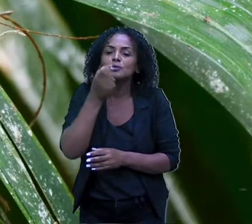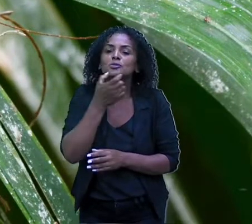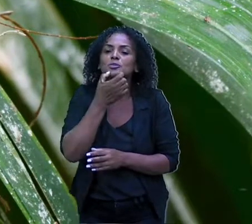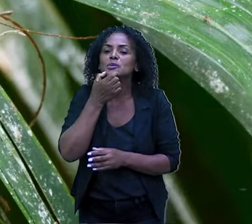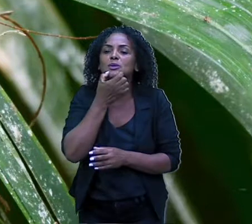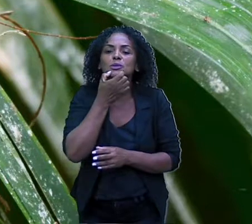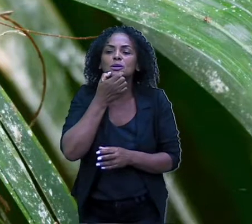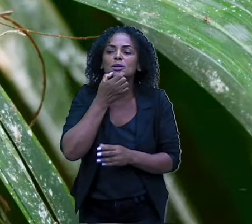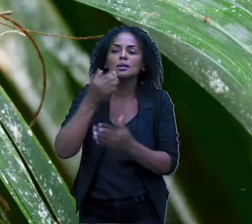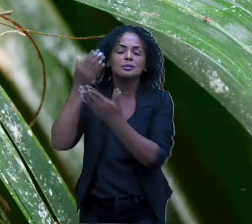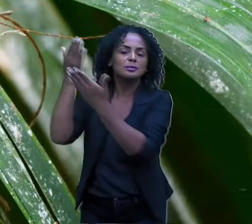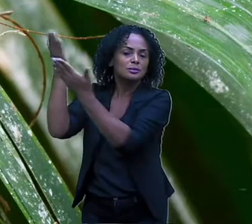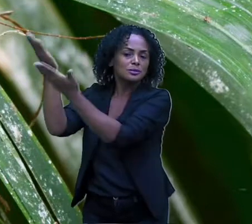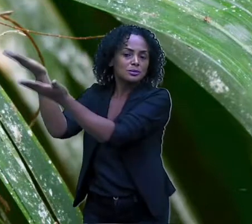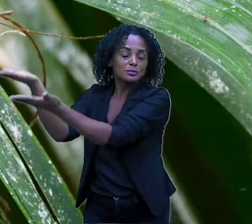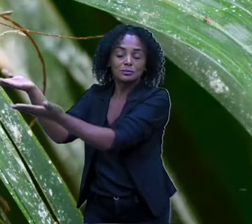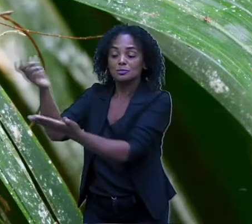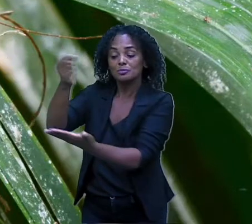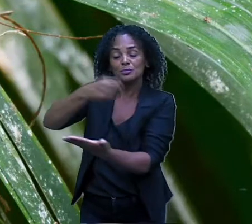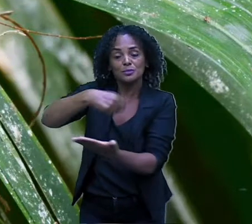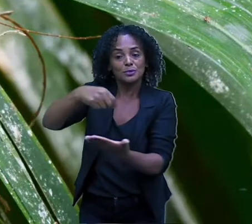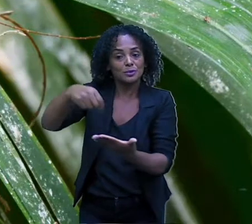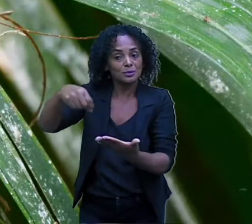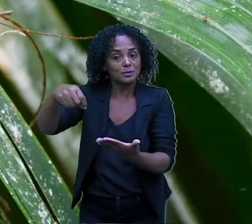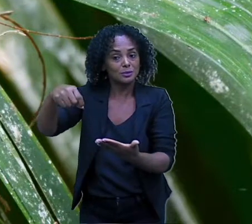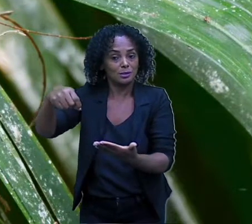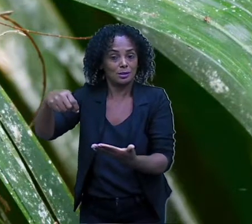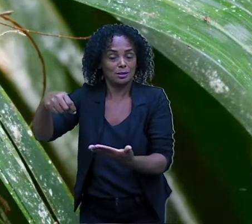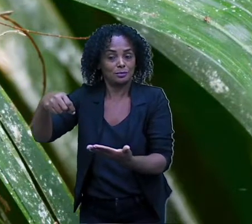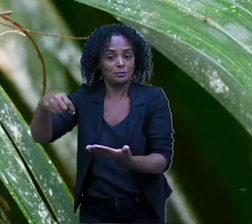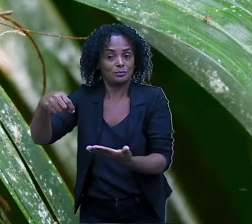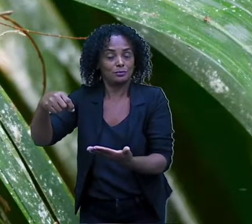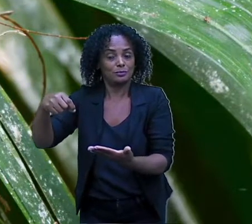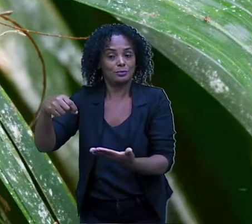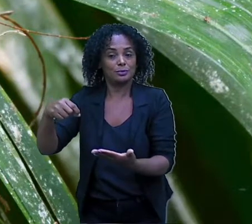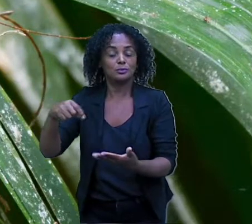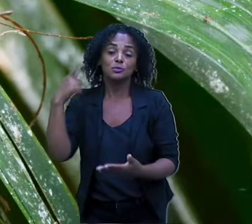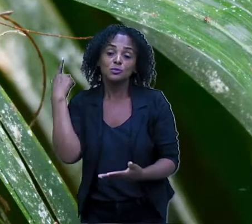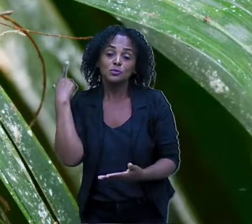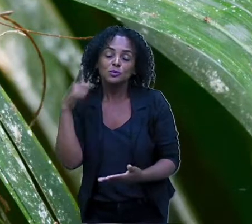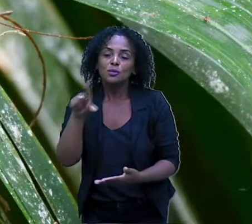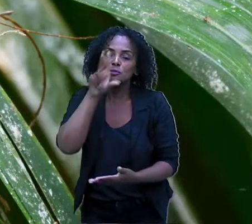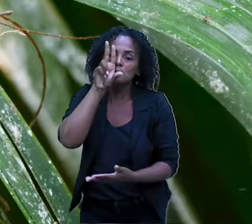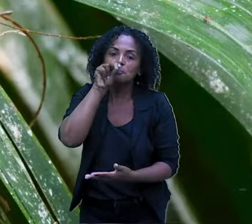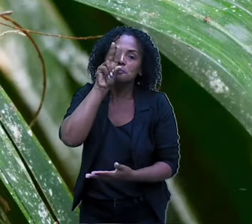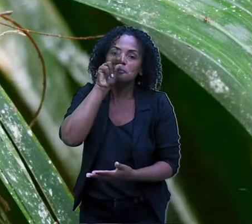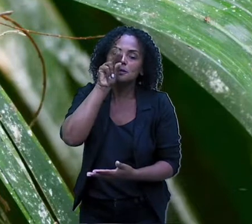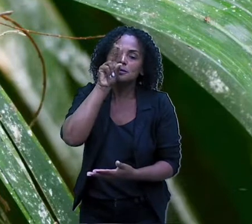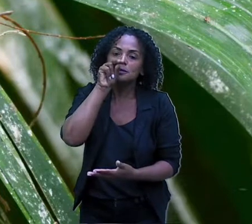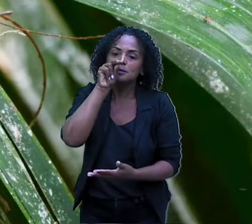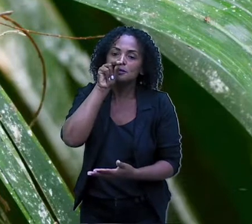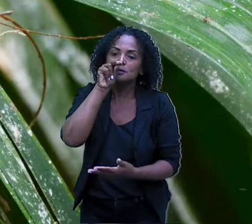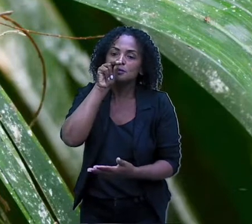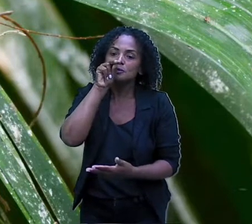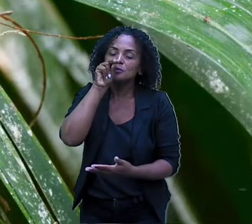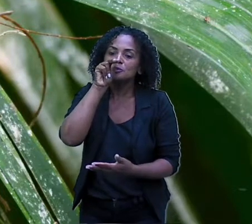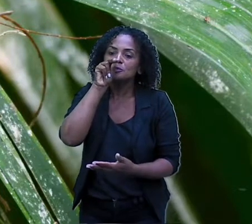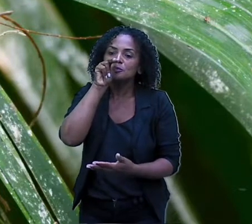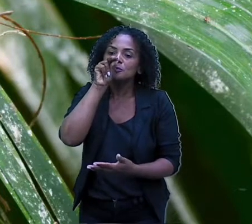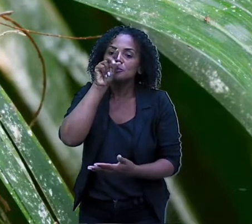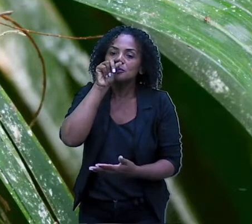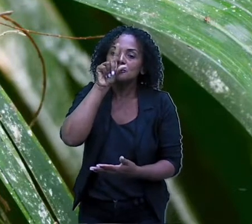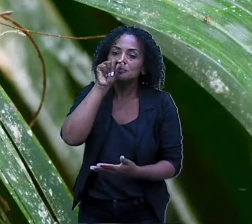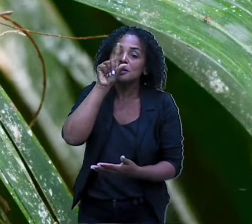Bird. Bird. Mais bird. Uma vez. Bird. Repeat, please. Bird. E o